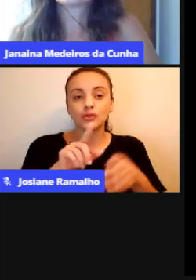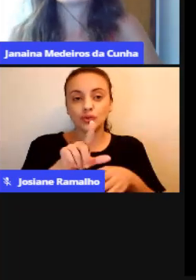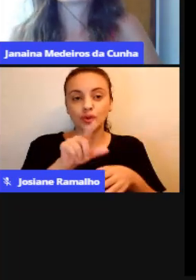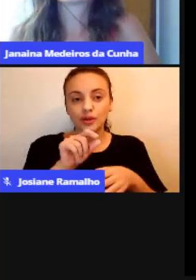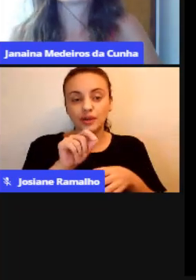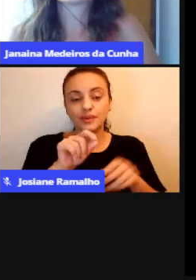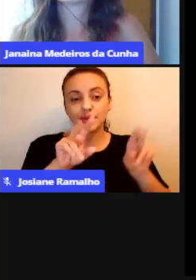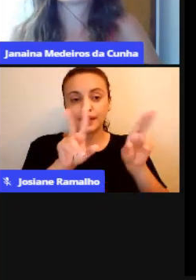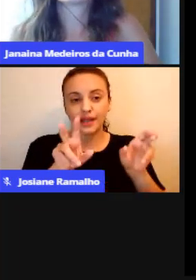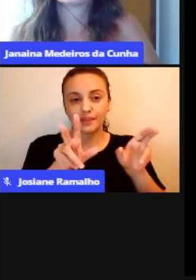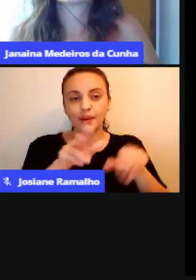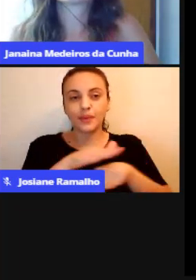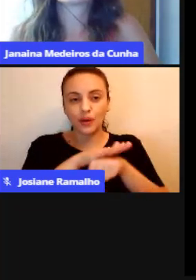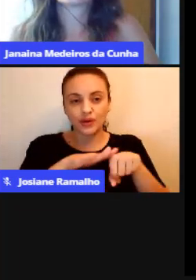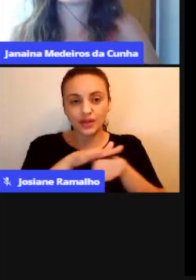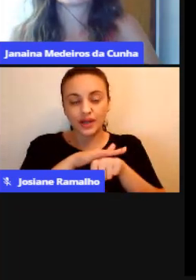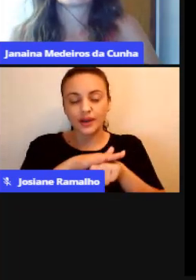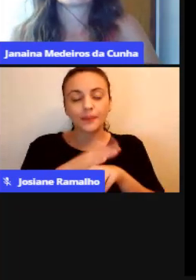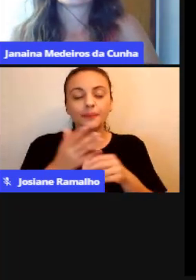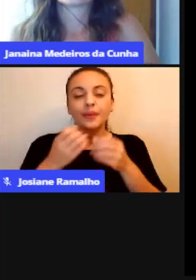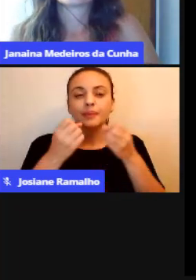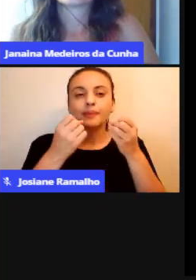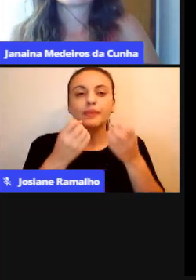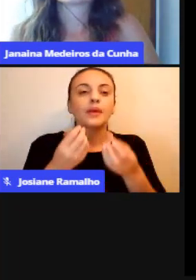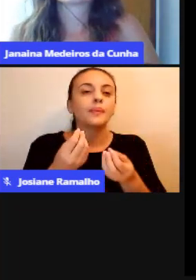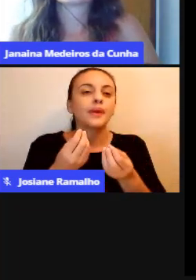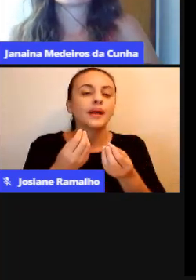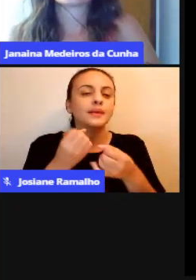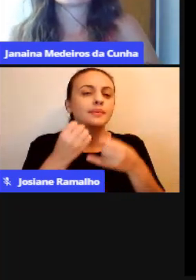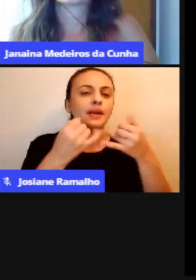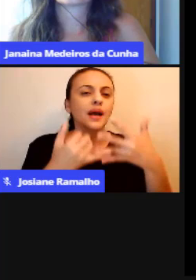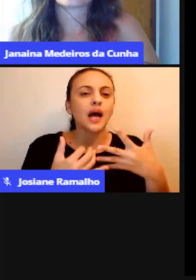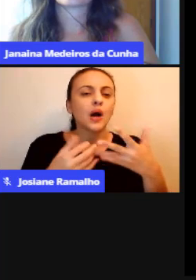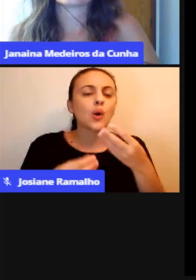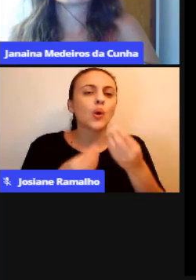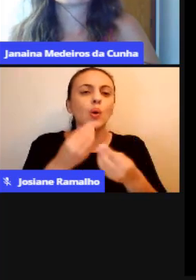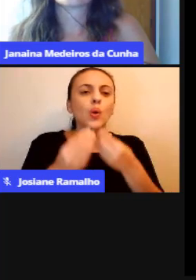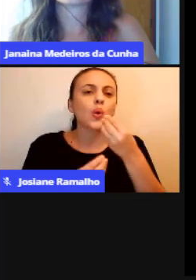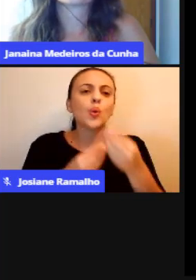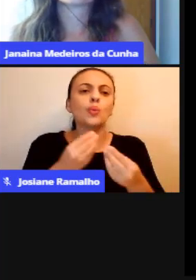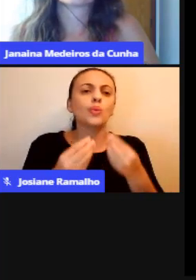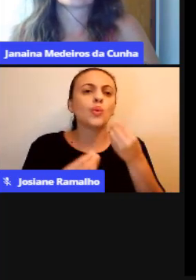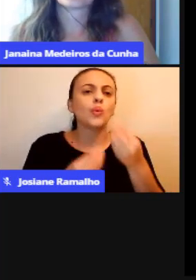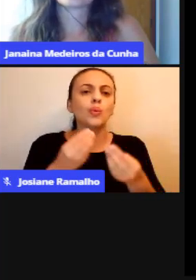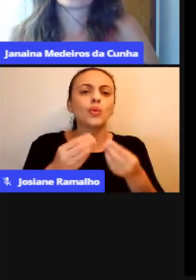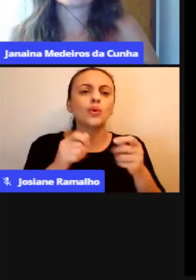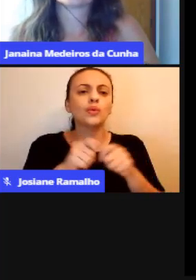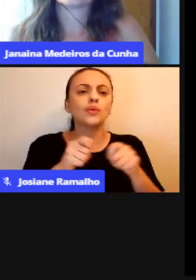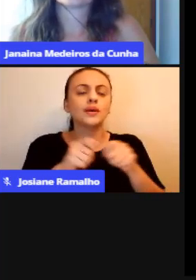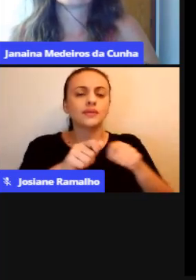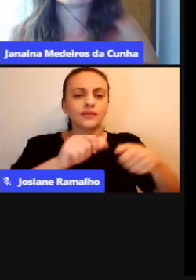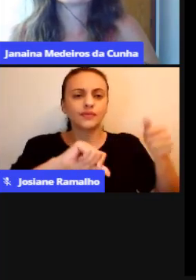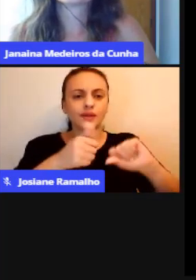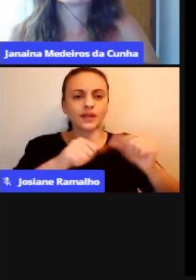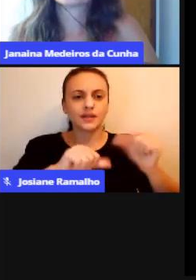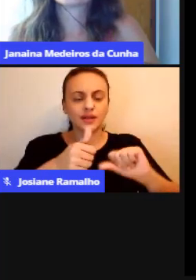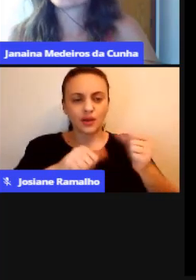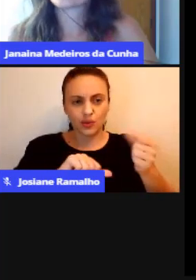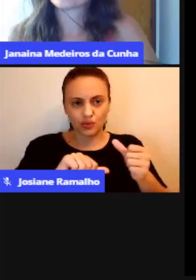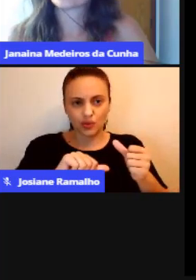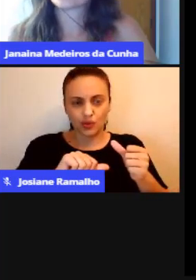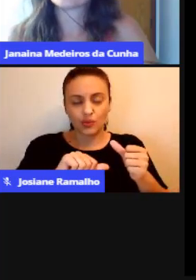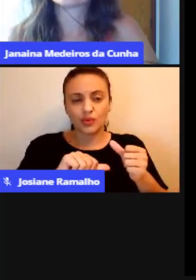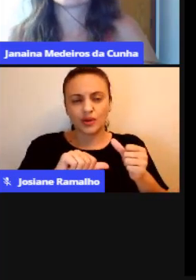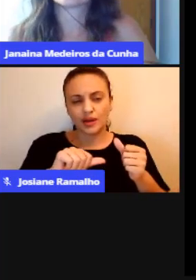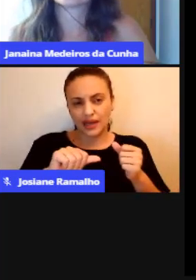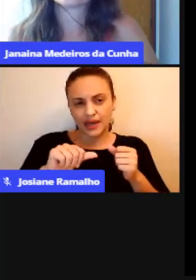como que nós vamos fazer essa avaliação nessa aprendizagem remota, né? Que instrumentos